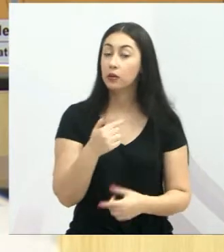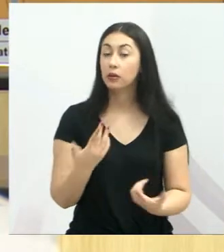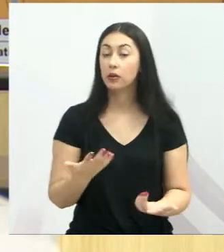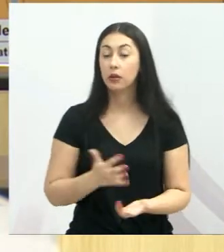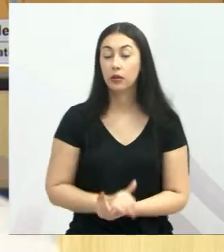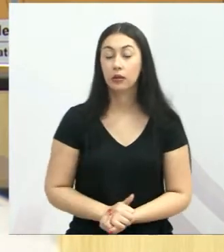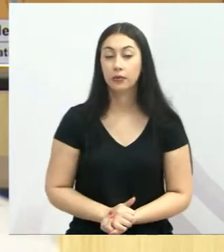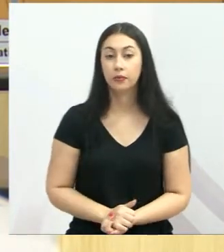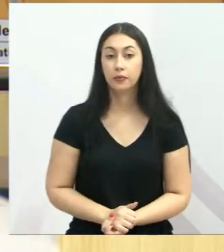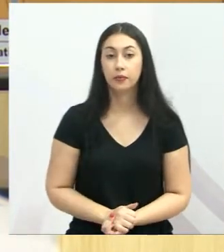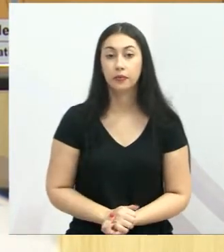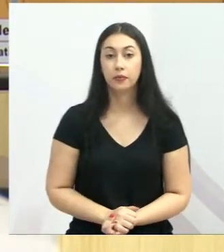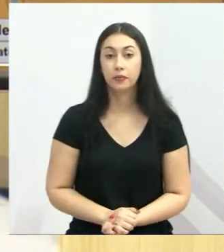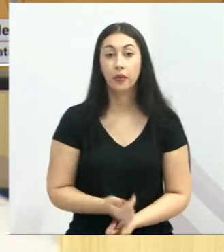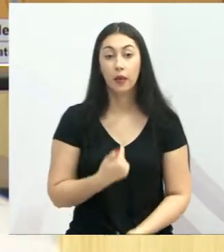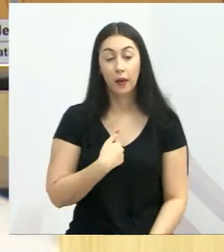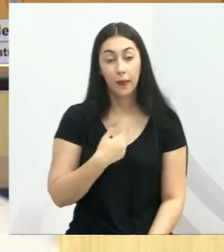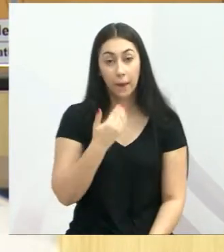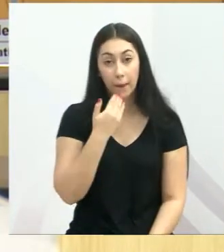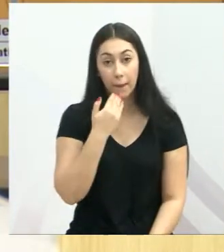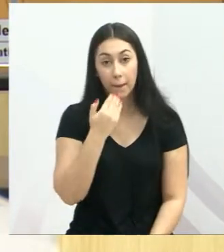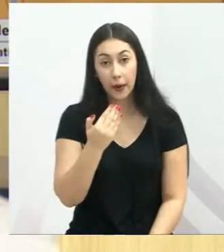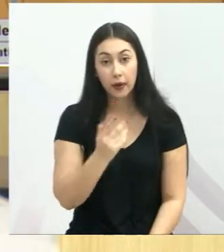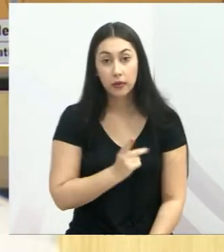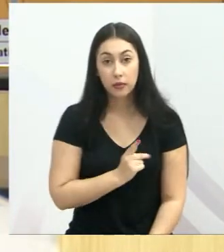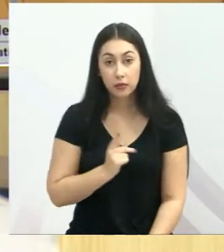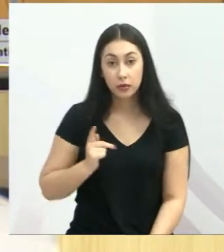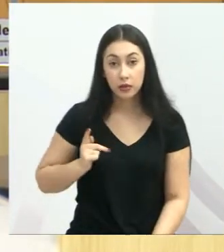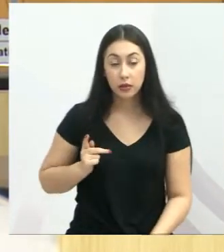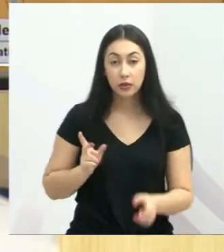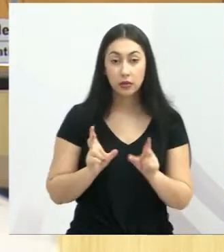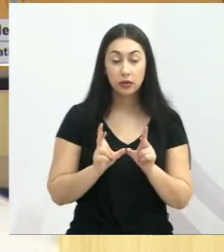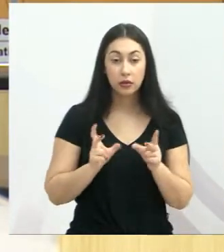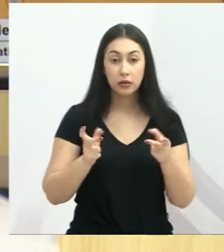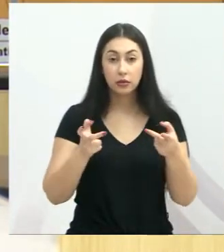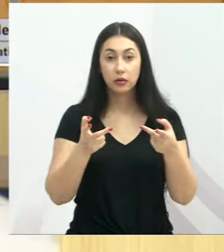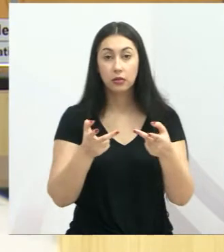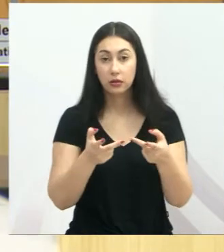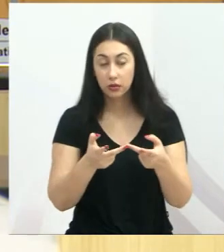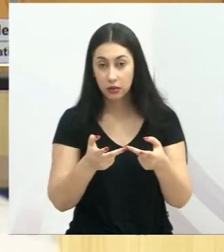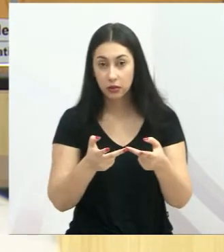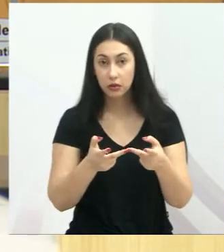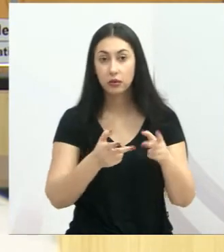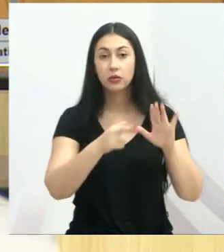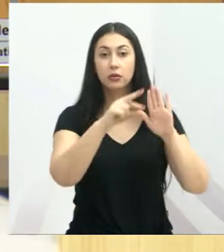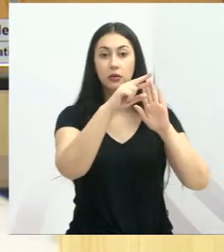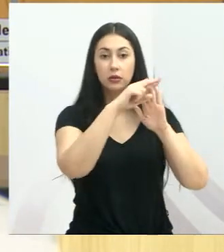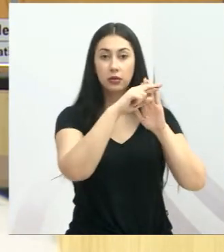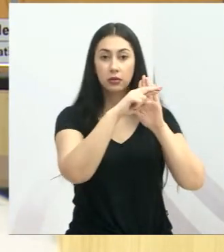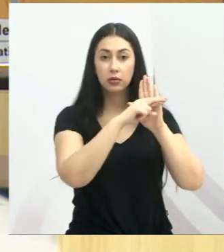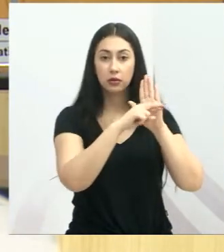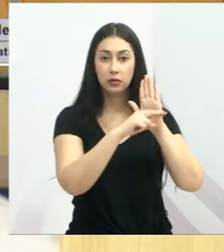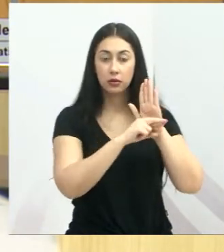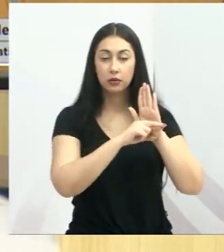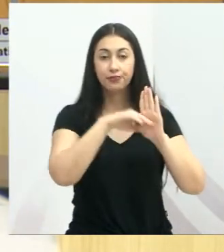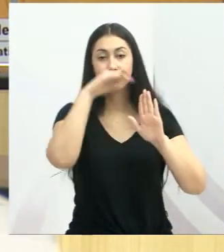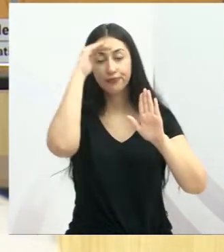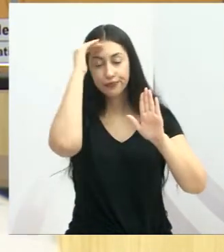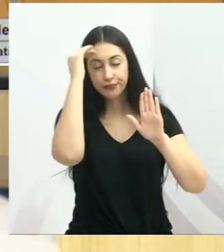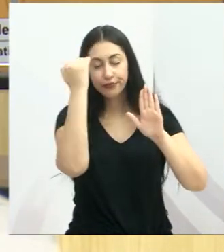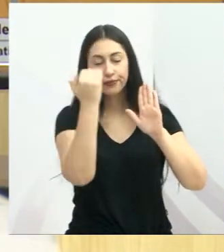rodovia, requeiro ao excelentíssimo senhor presidente dessa casa, ouvido e aprovado pelo egrégio